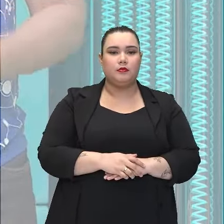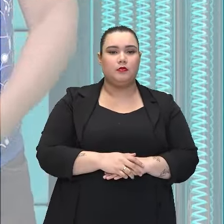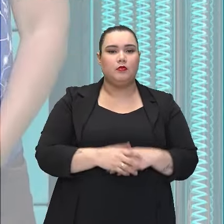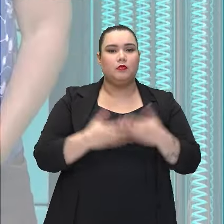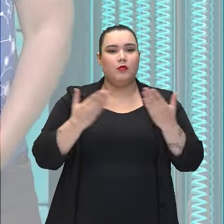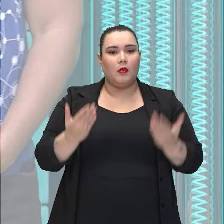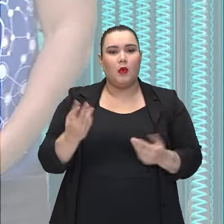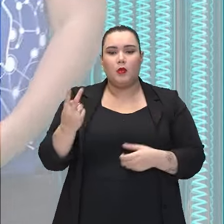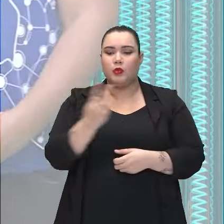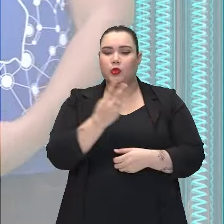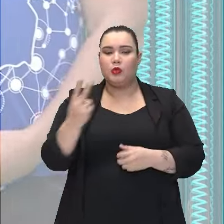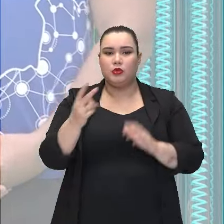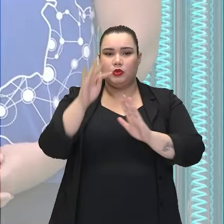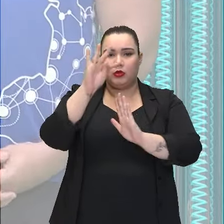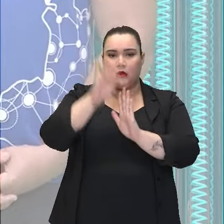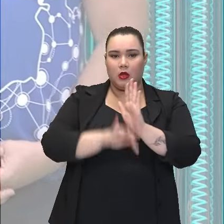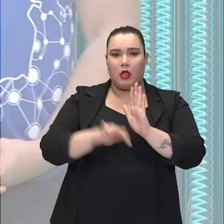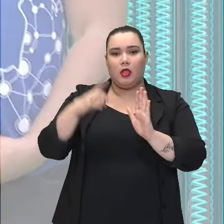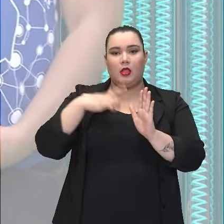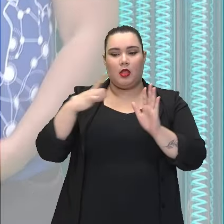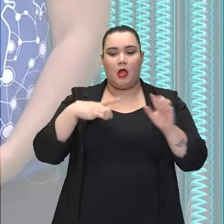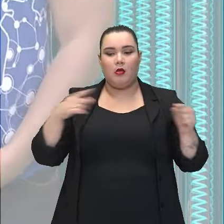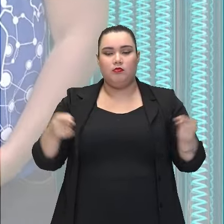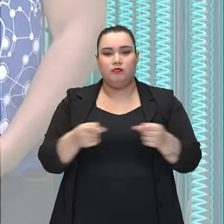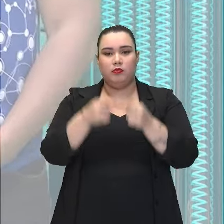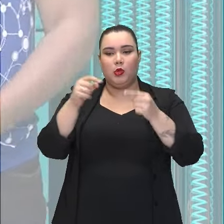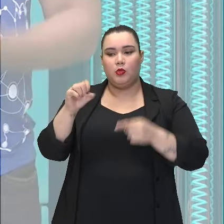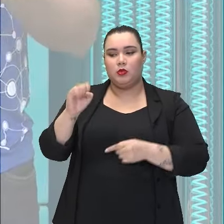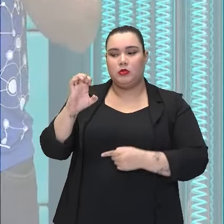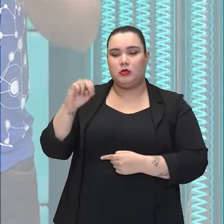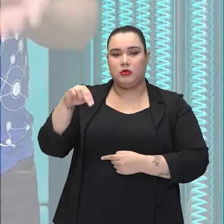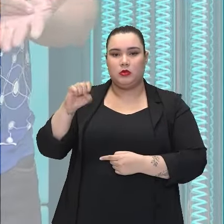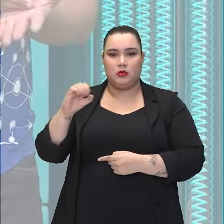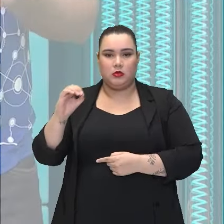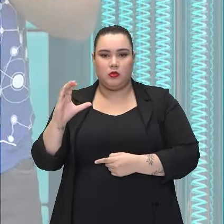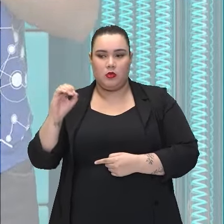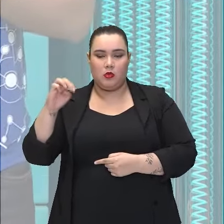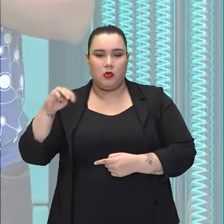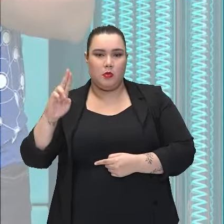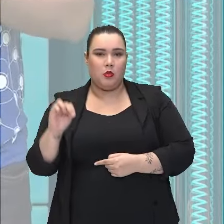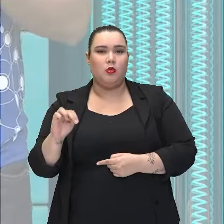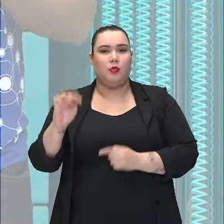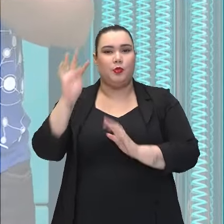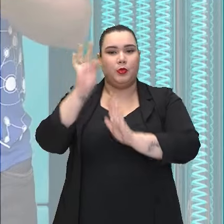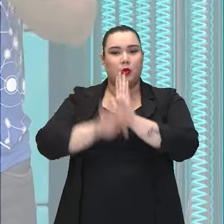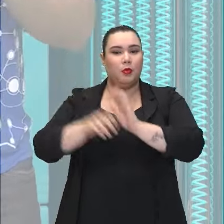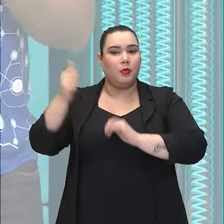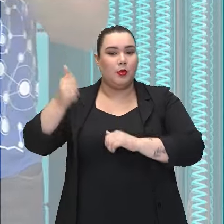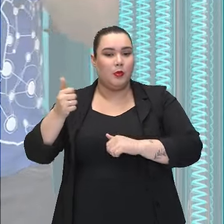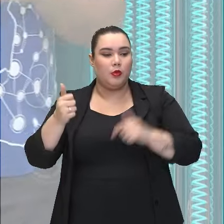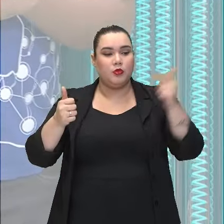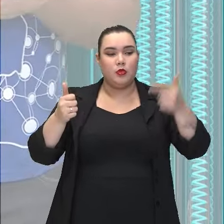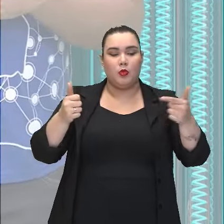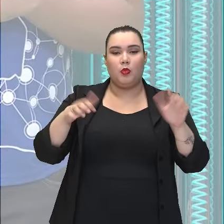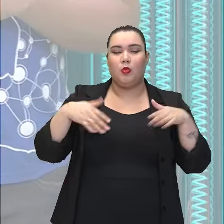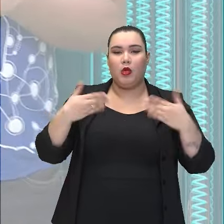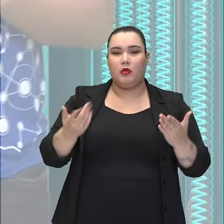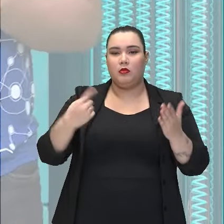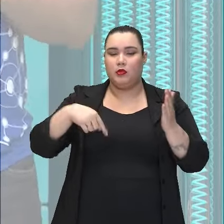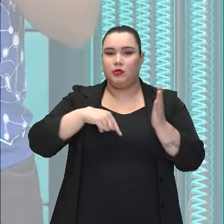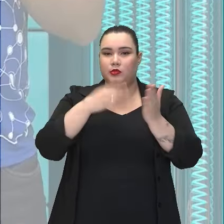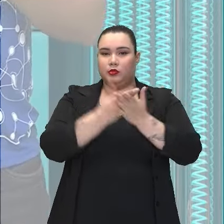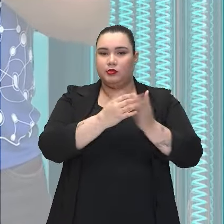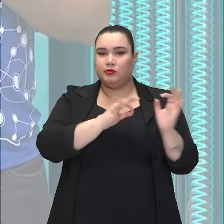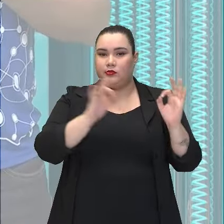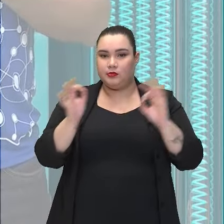dois textos possui base no senso comum? O primeiro texto ou o segundo, com base no que nós lemos aqui durante a nossa